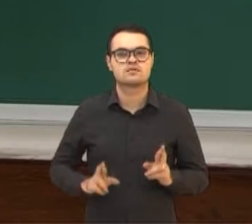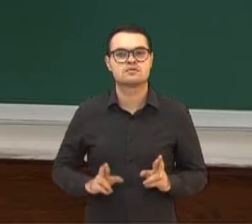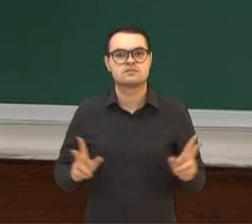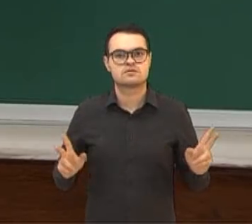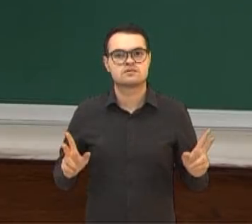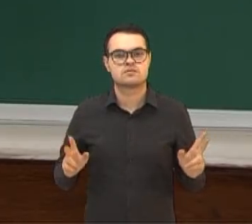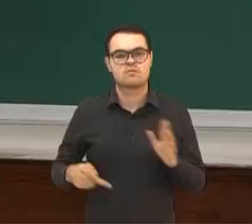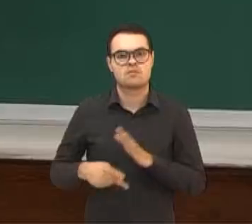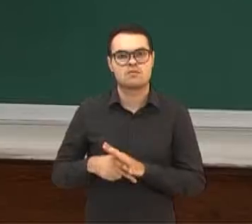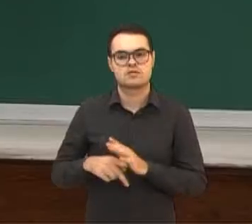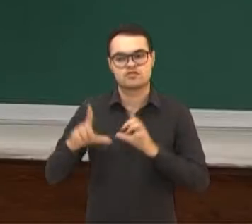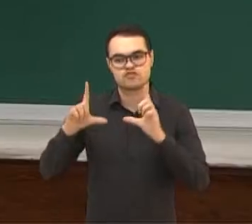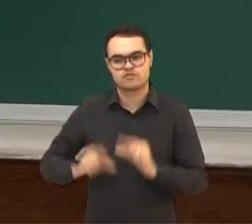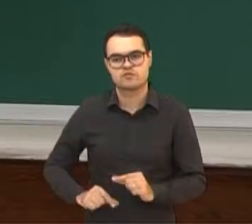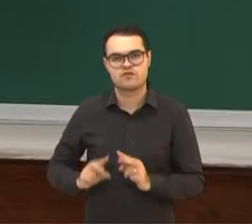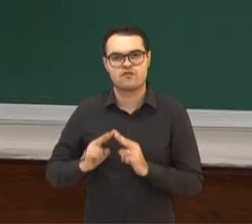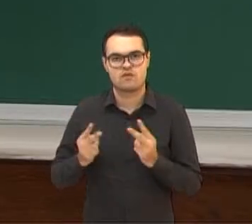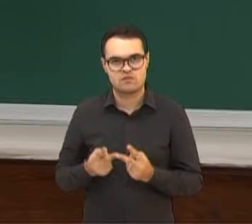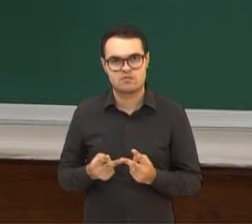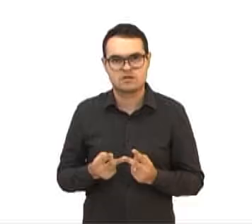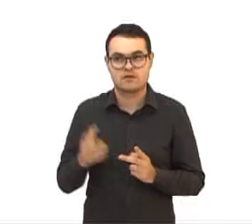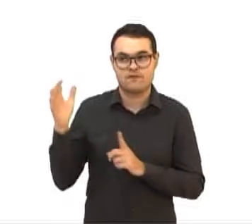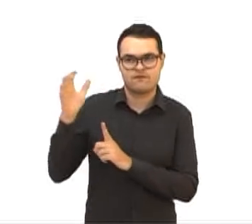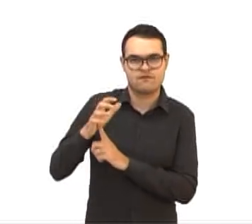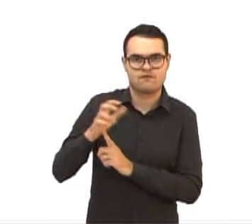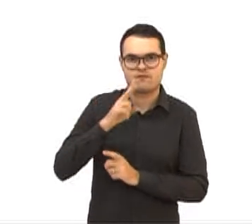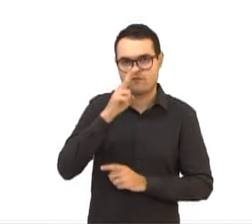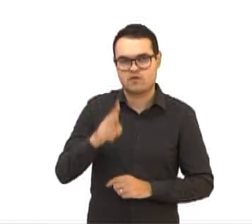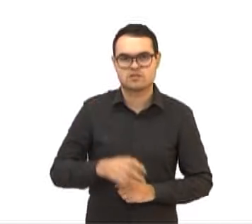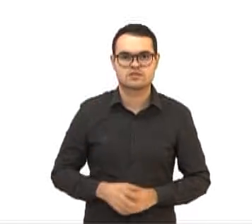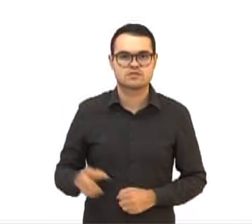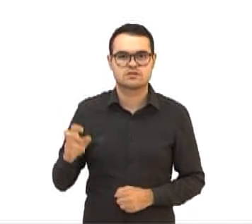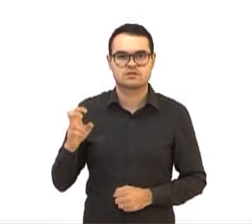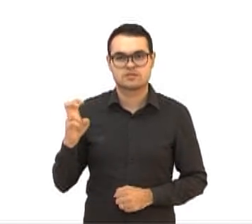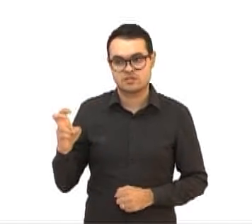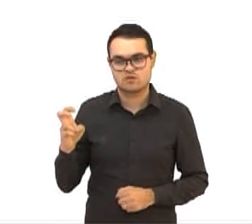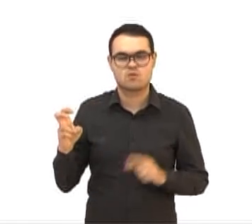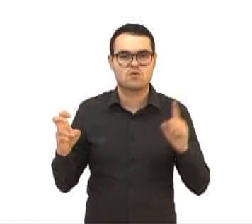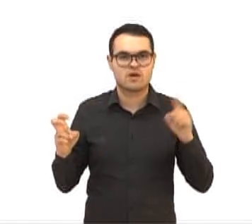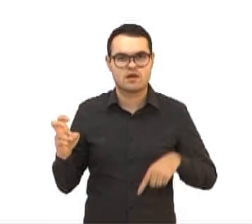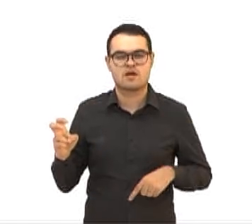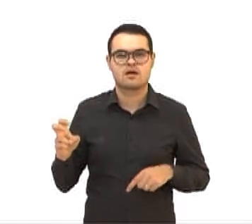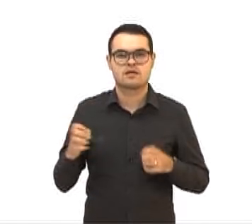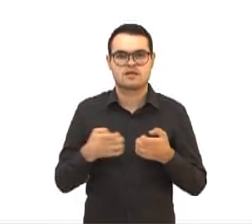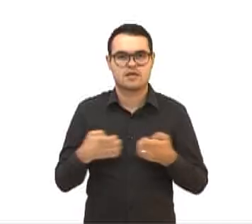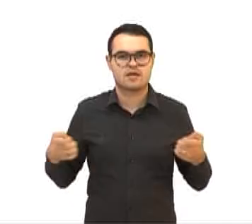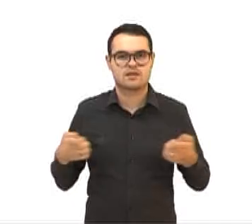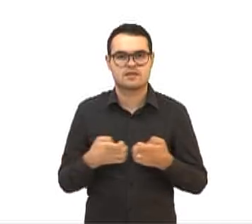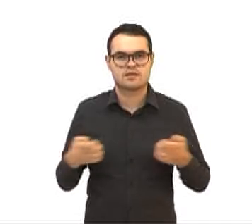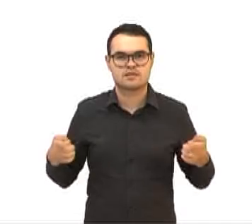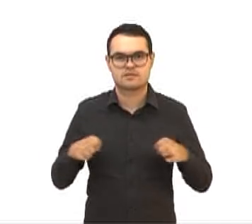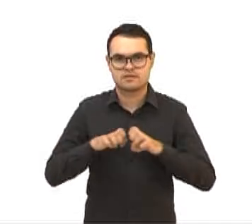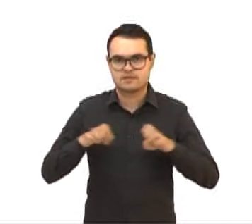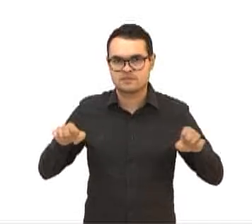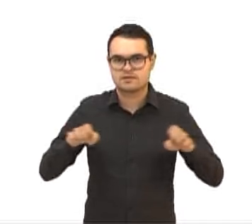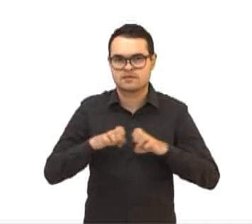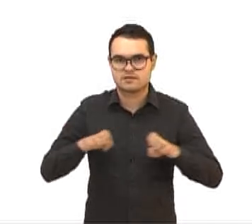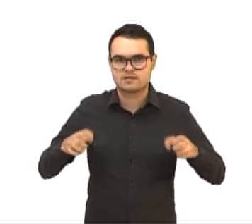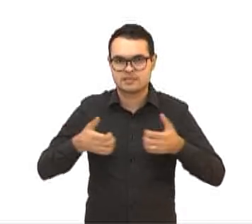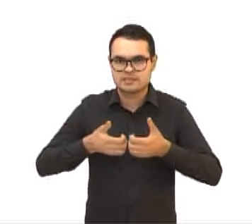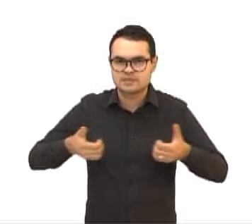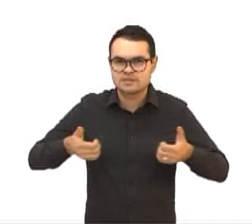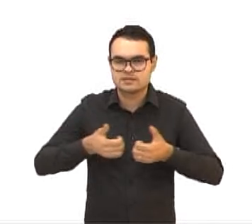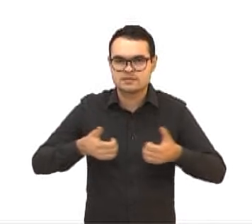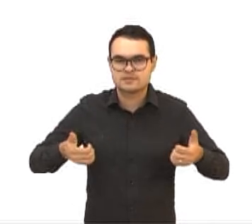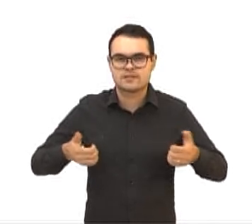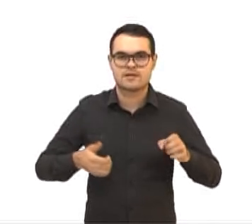diminuição do volume pela ação de uma força. Na 5, o termo é elasticidade. E a definição é a letra